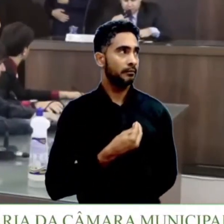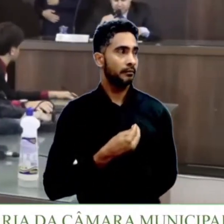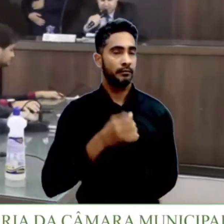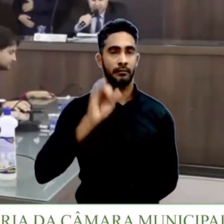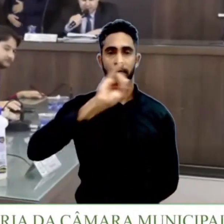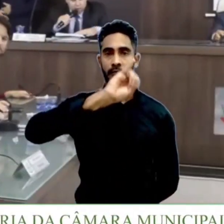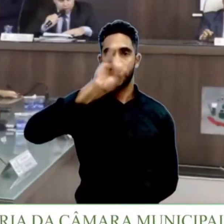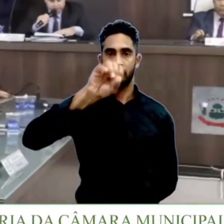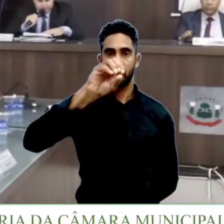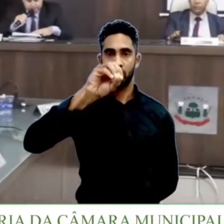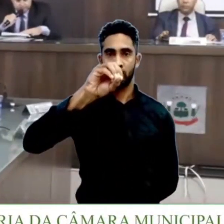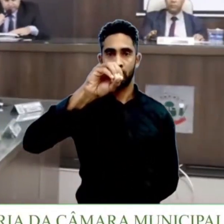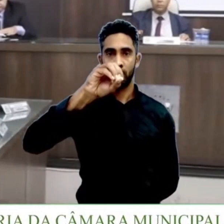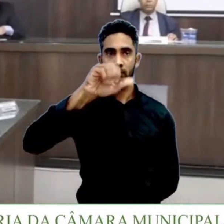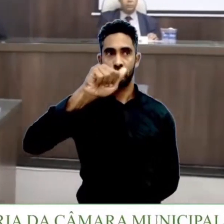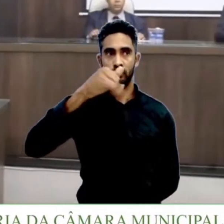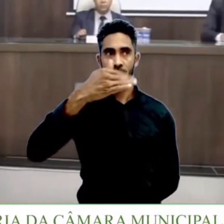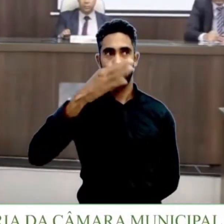João Pereira da Silva.